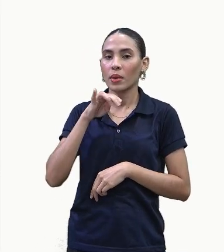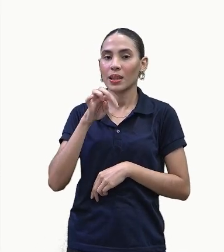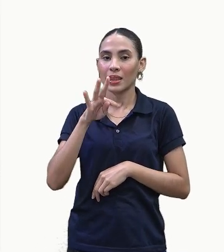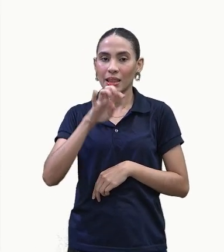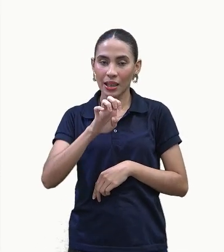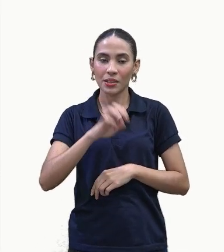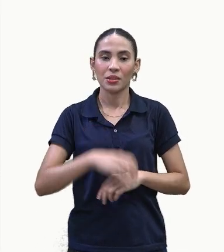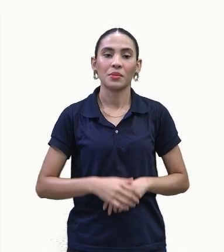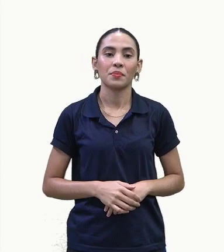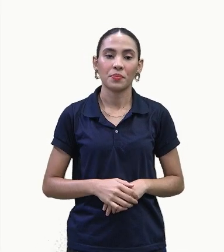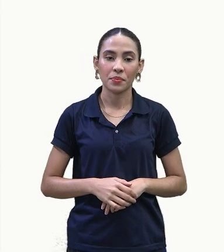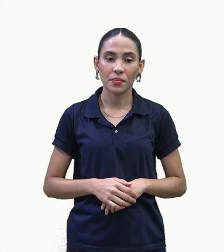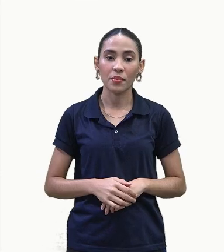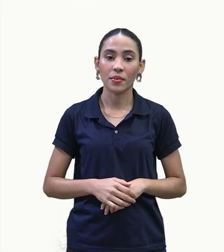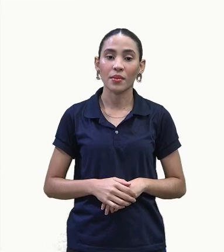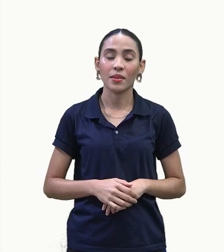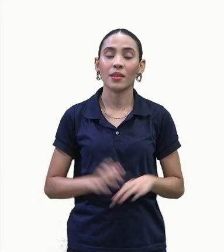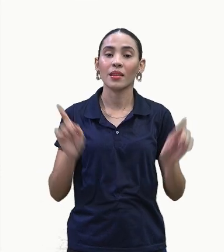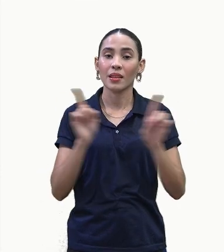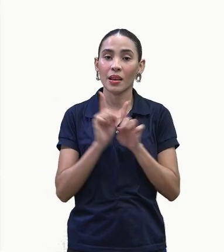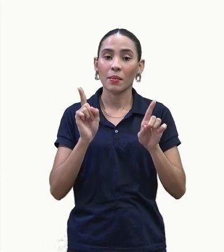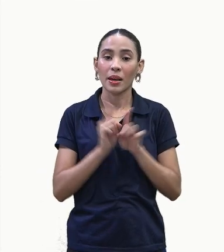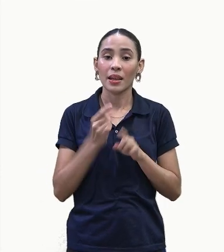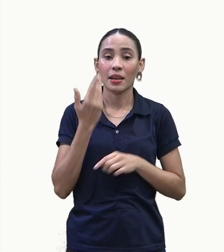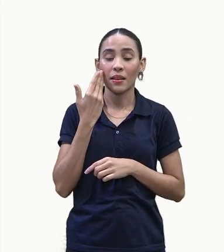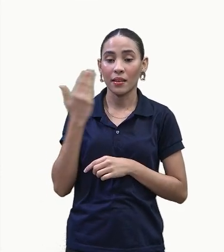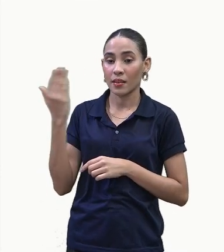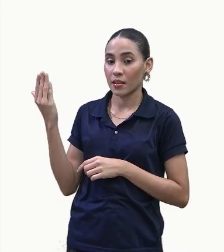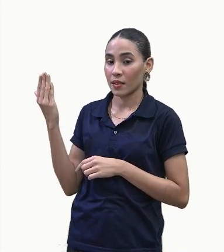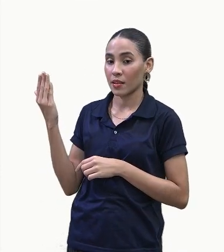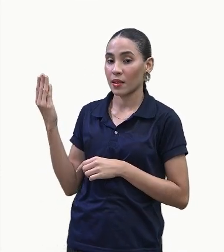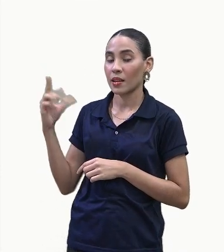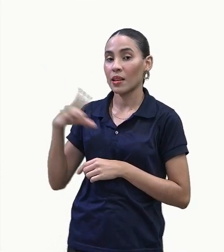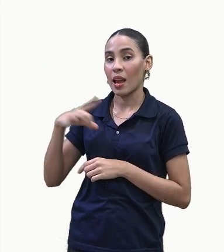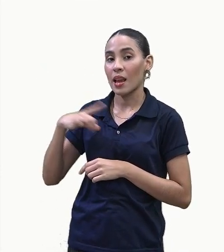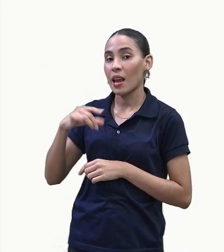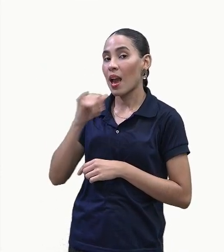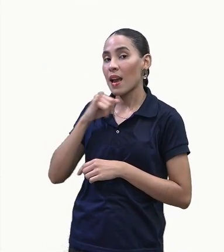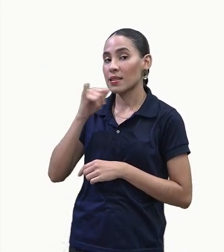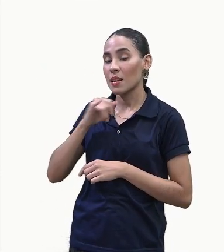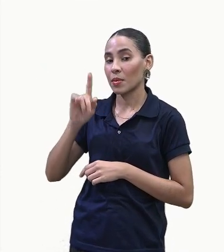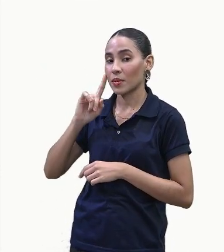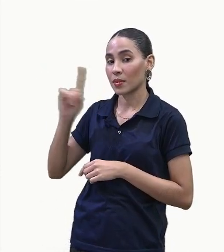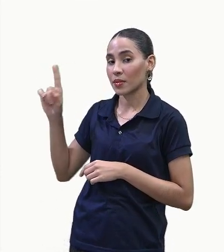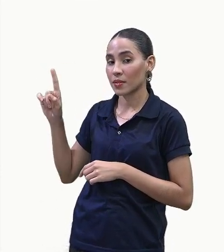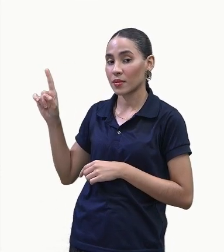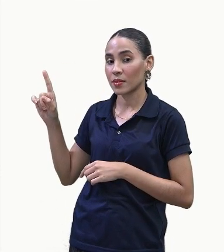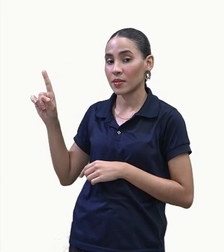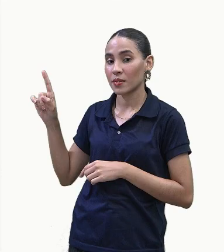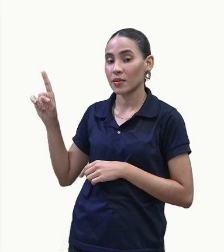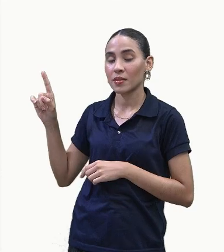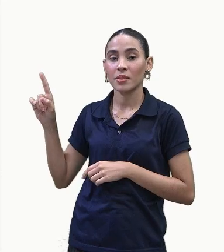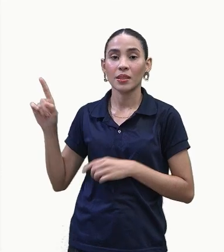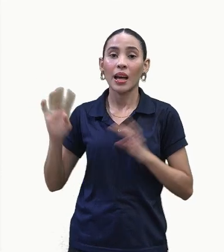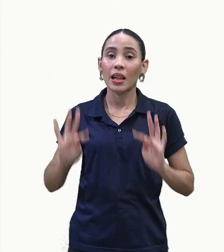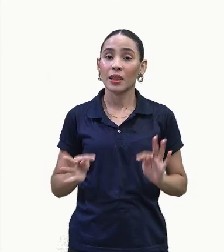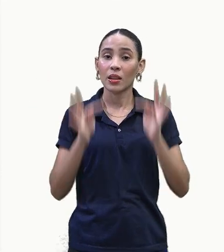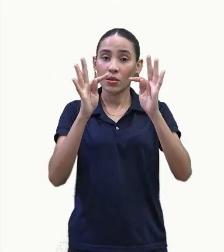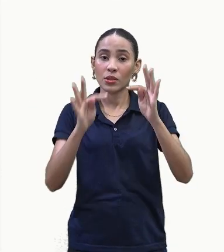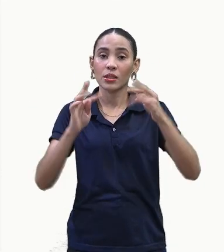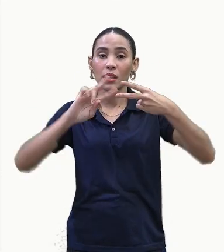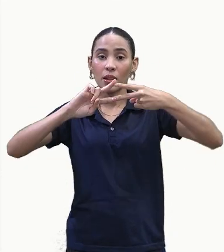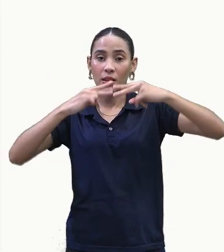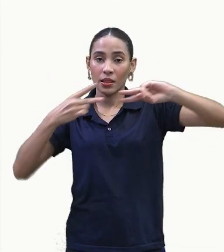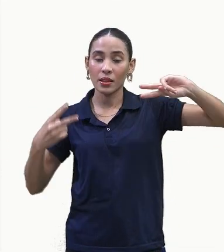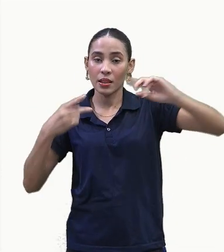recombinação. Vejam só na nossa imagem, a gente tem um exemplo, né, aqui dessa tecnologia do DNA